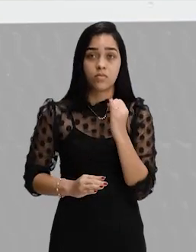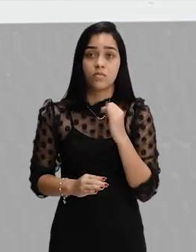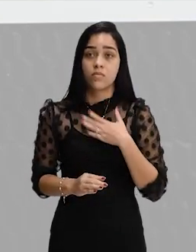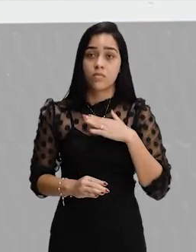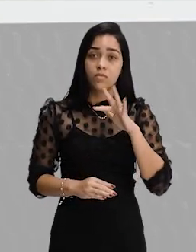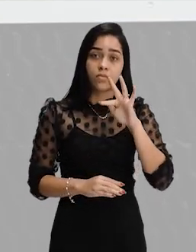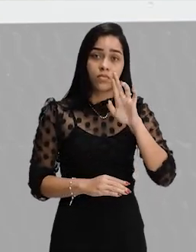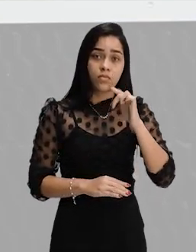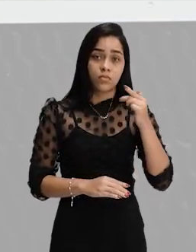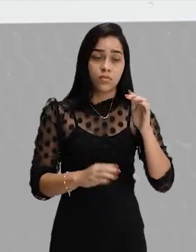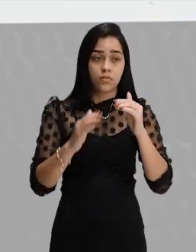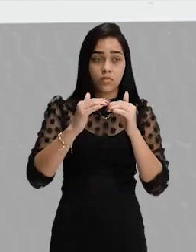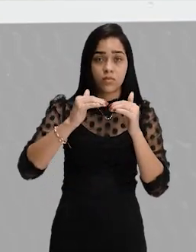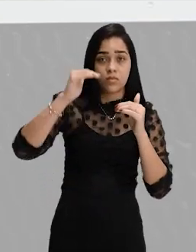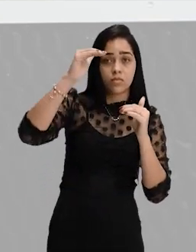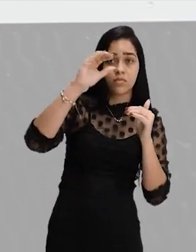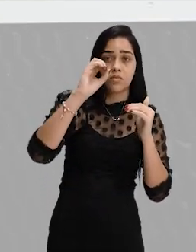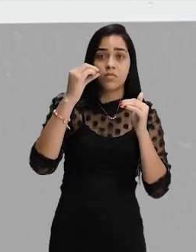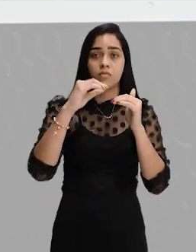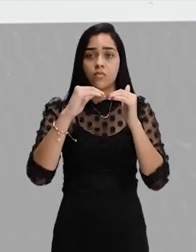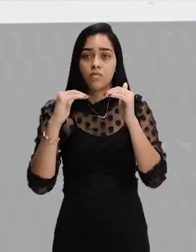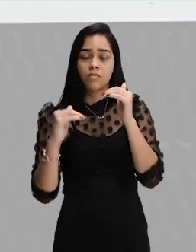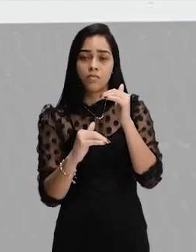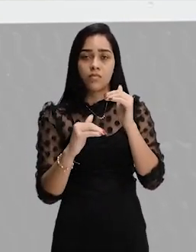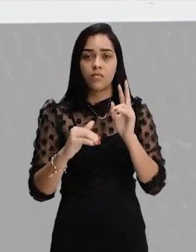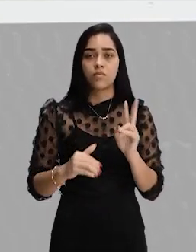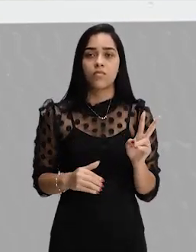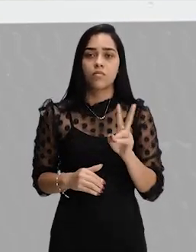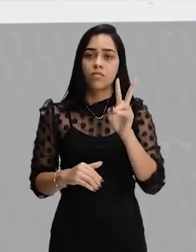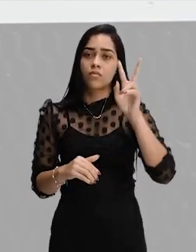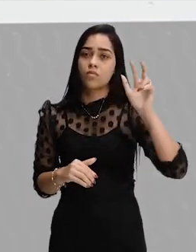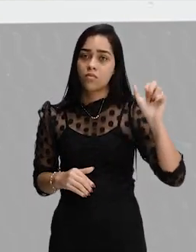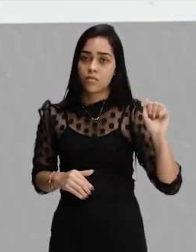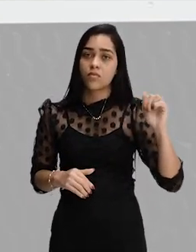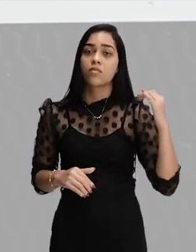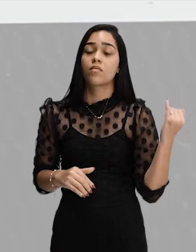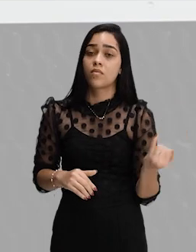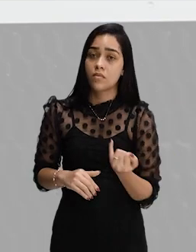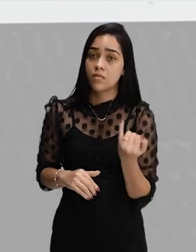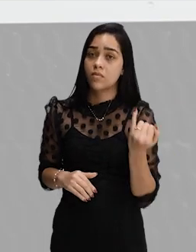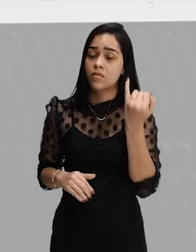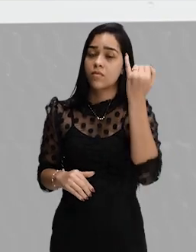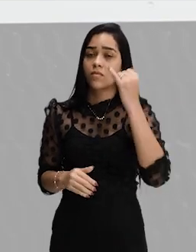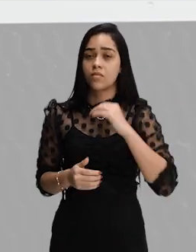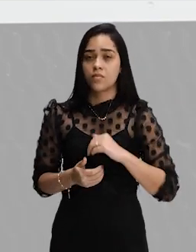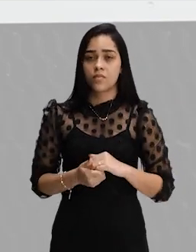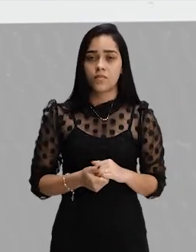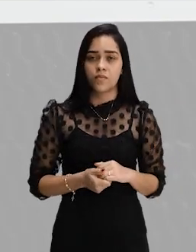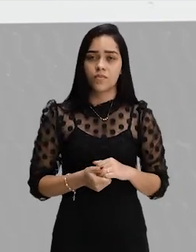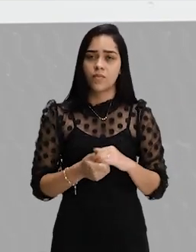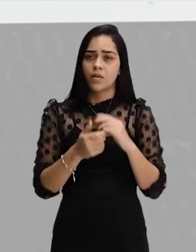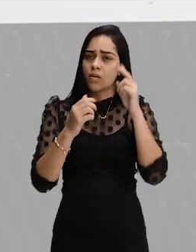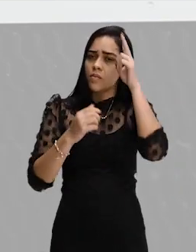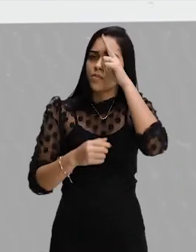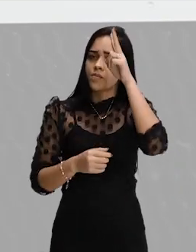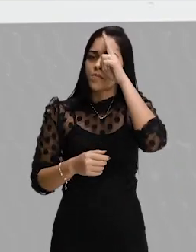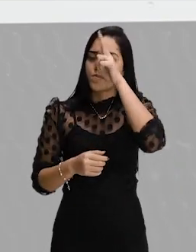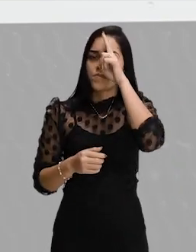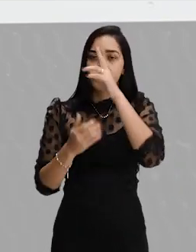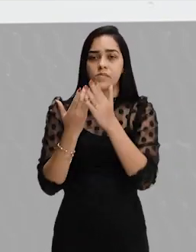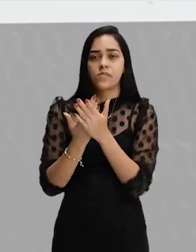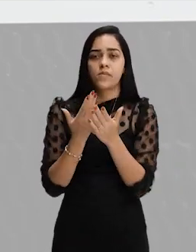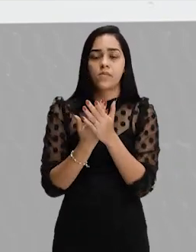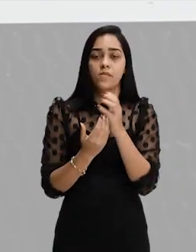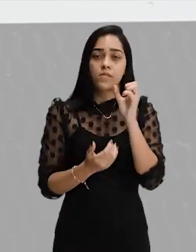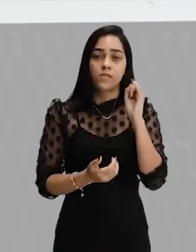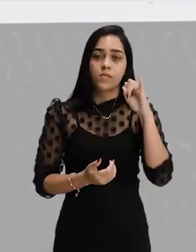é crescente ou decrescente, né? A partir do valor de A. Isso aqui é importante. Ó. Revisem a aula de estudo do sinal. O meu A é maior do